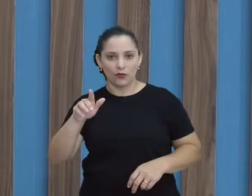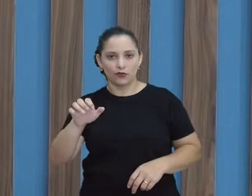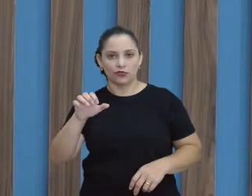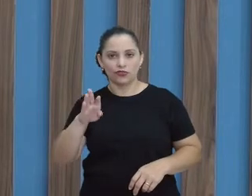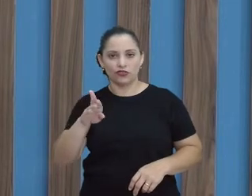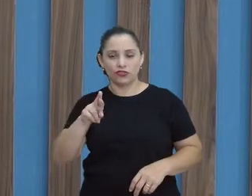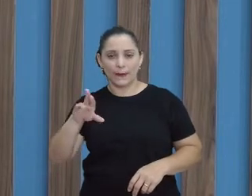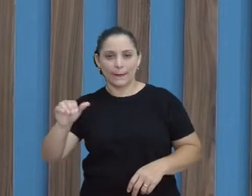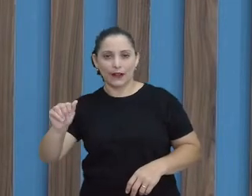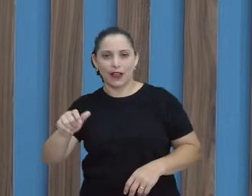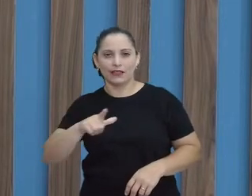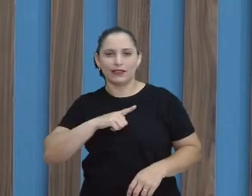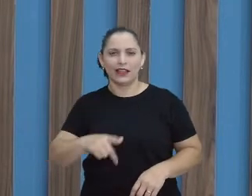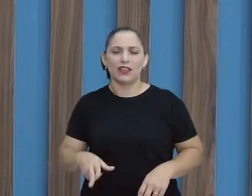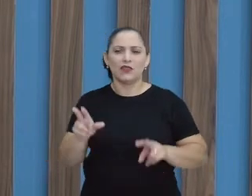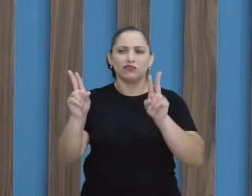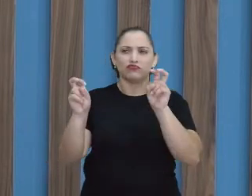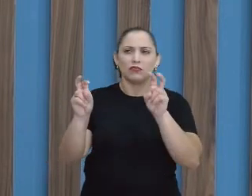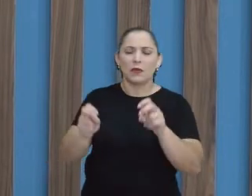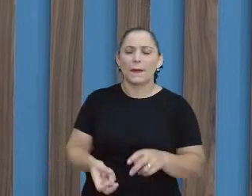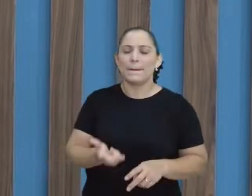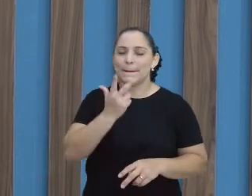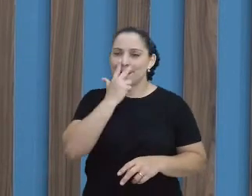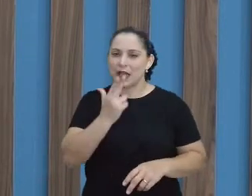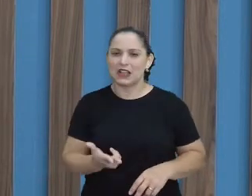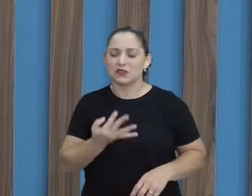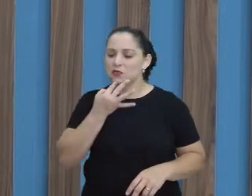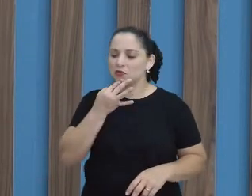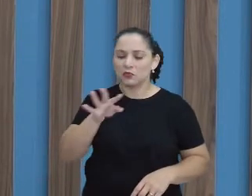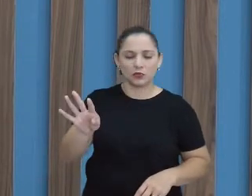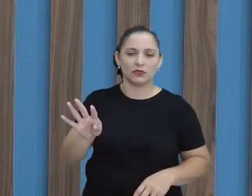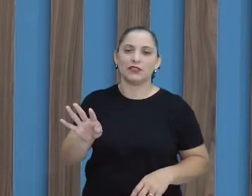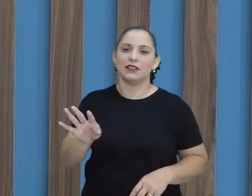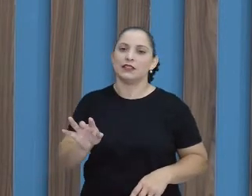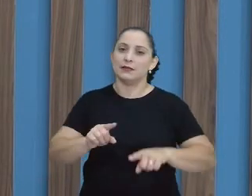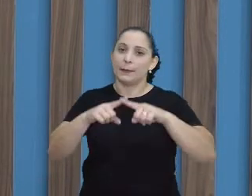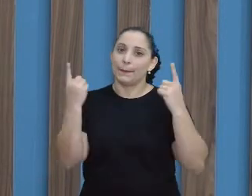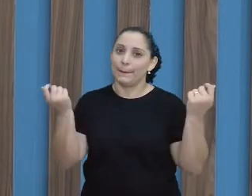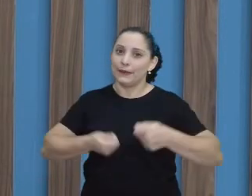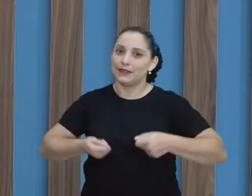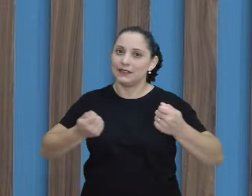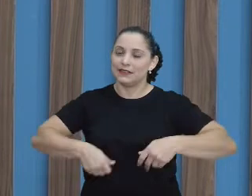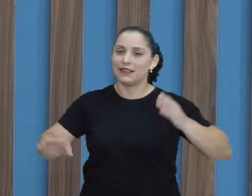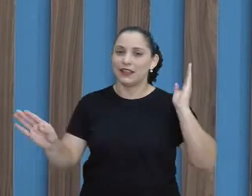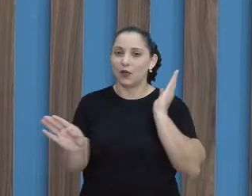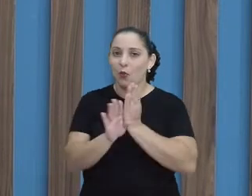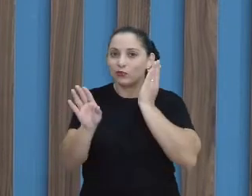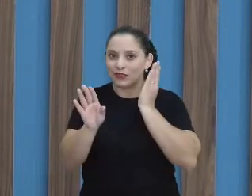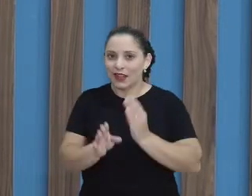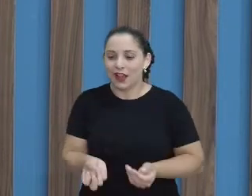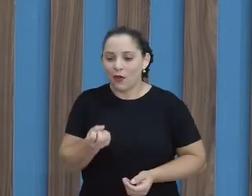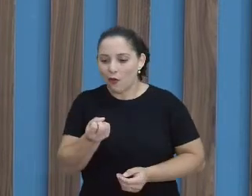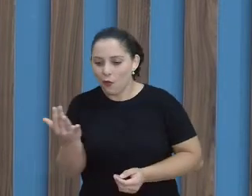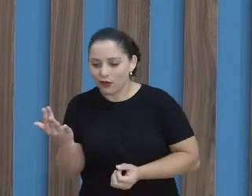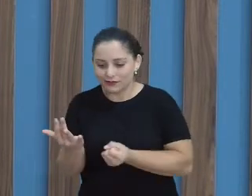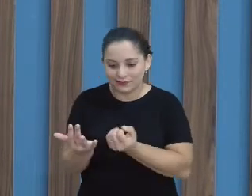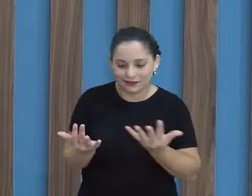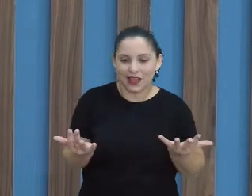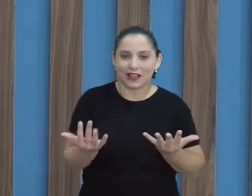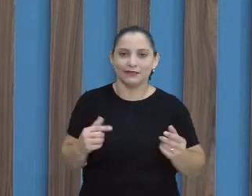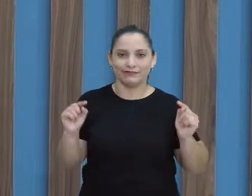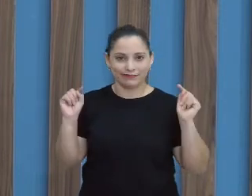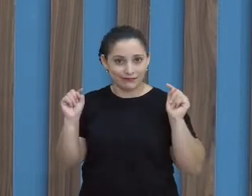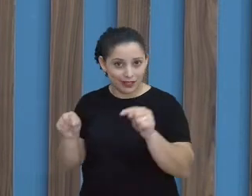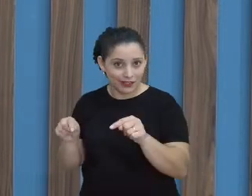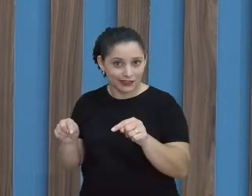de um termo desconhecido, certo? Que a gente precisa encontrar um valor numérico para esse termo